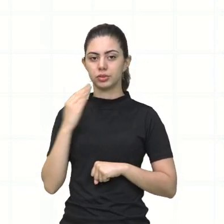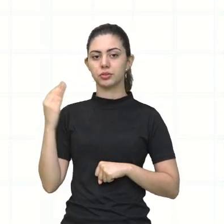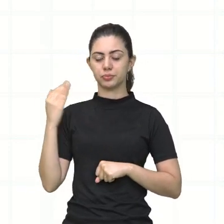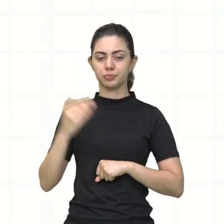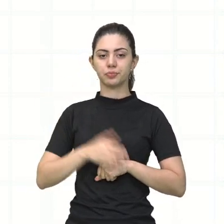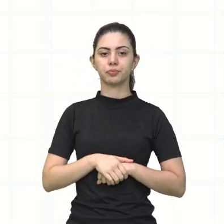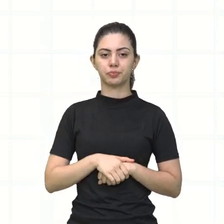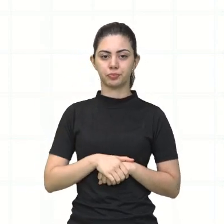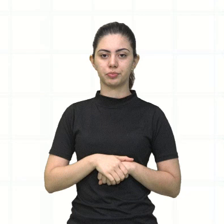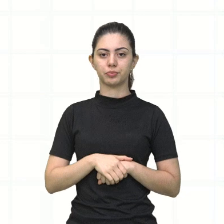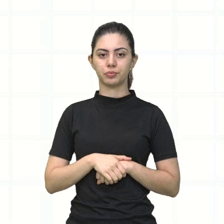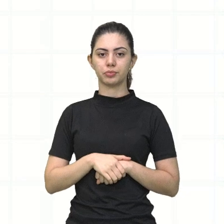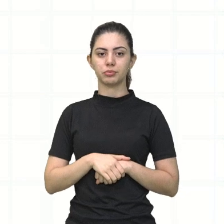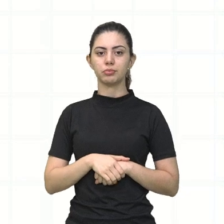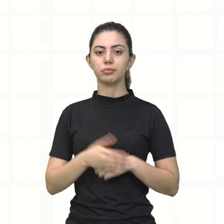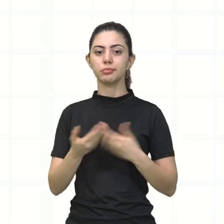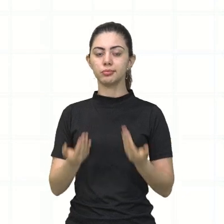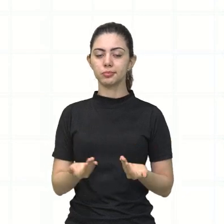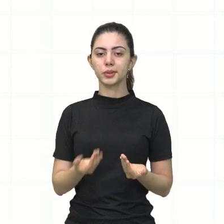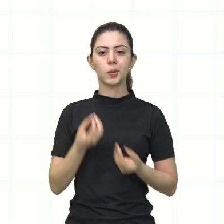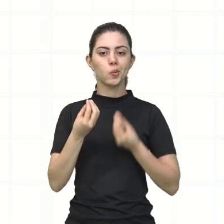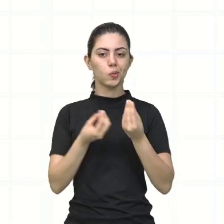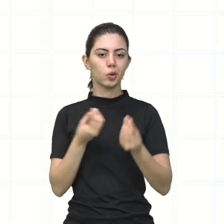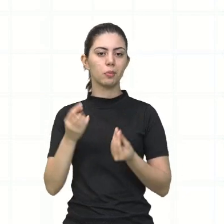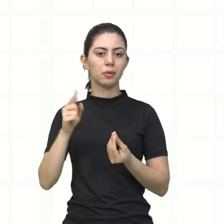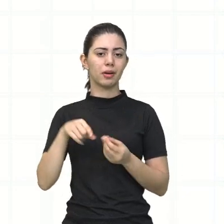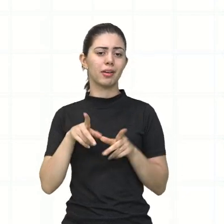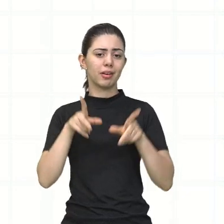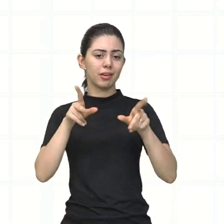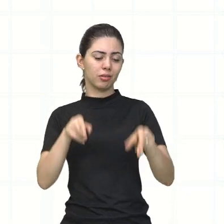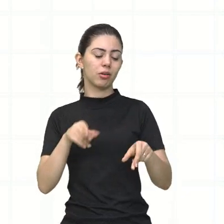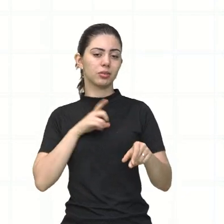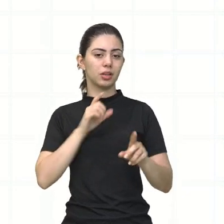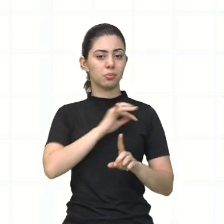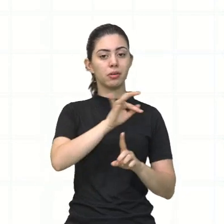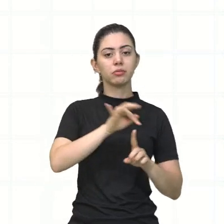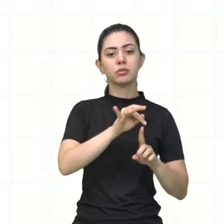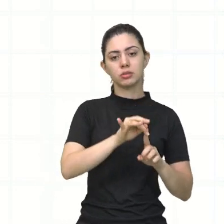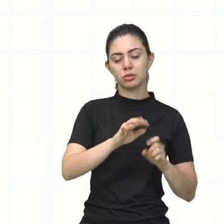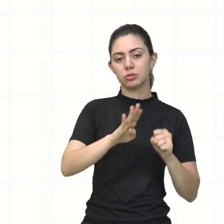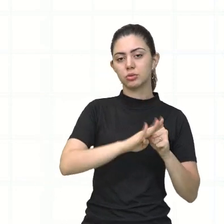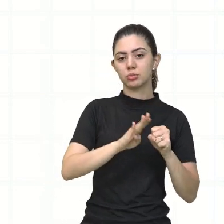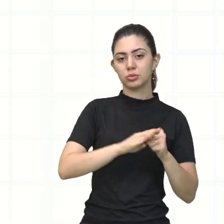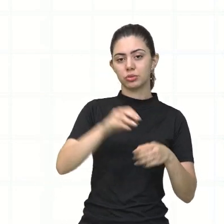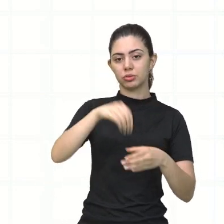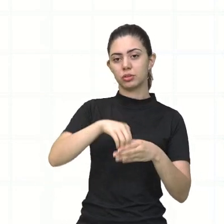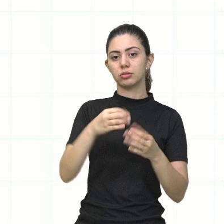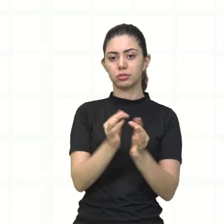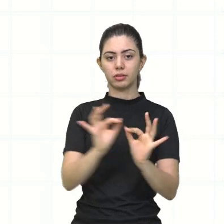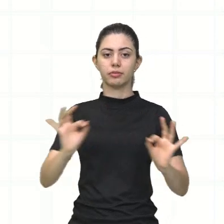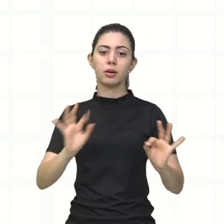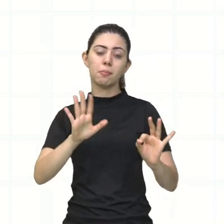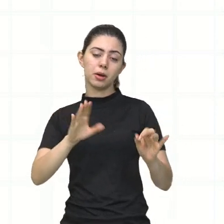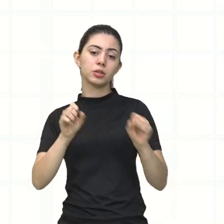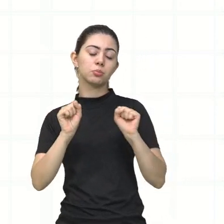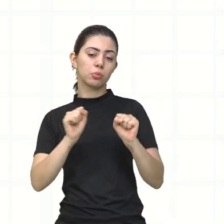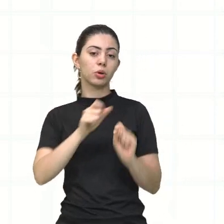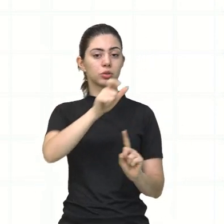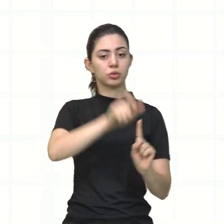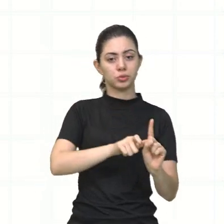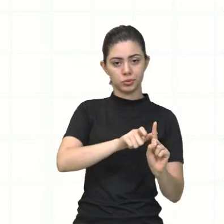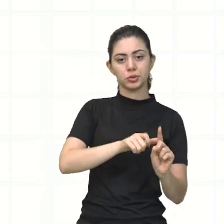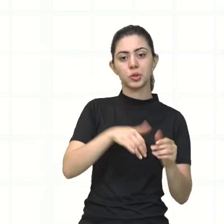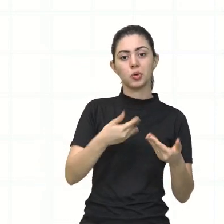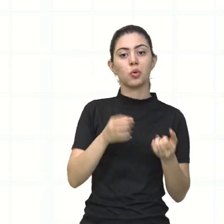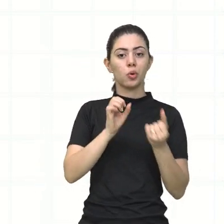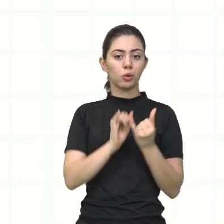substantivas. Funcionam como se fossem substantivos na frase. Elas podem ser usadas como sujeito, objeto